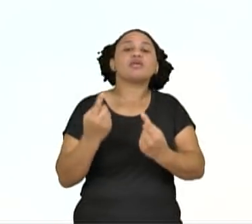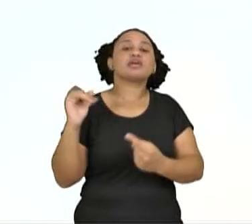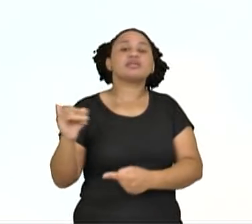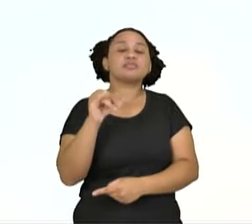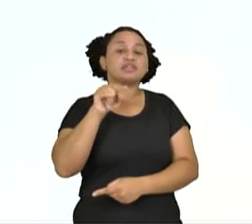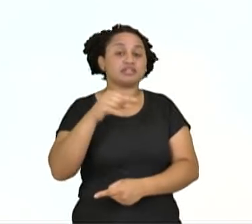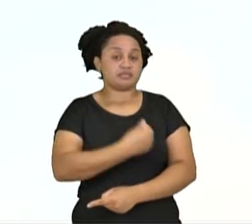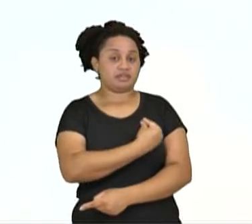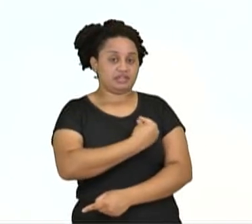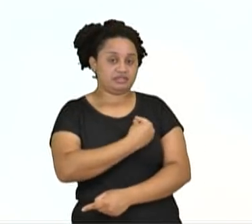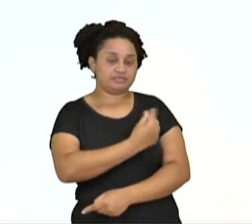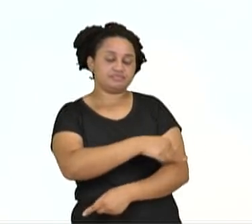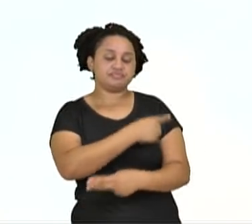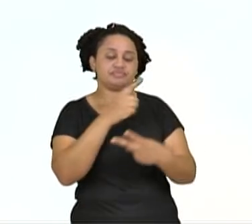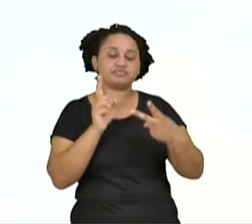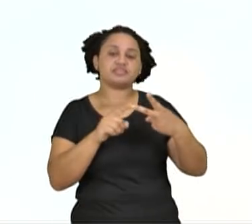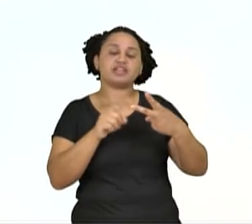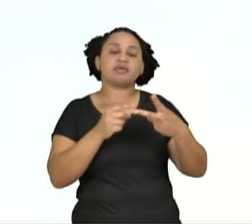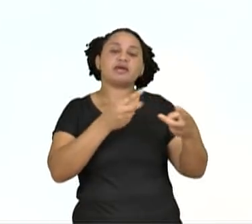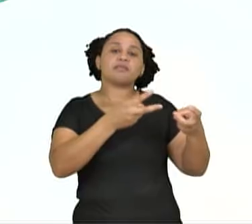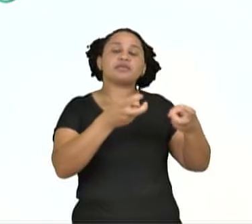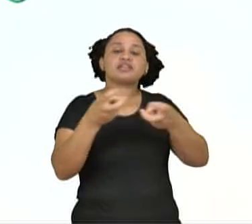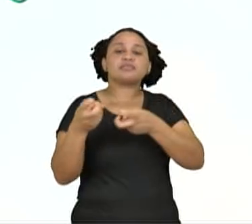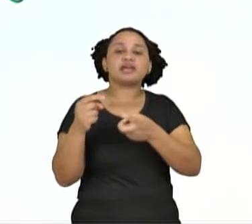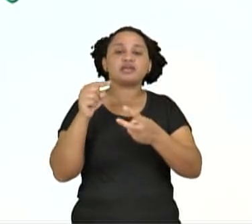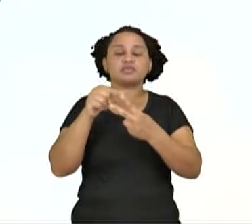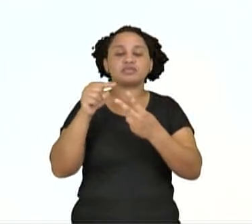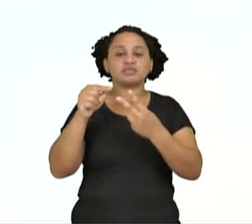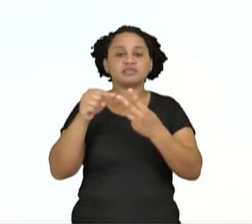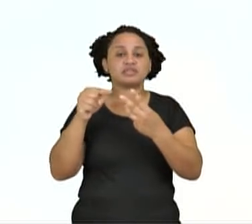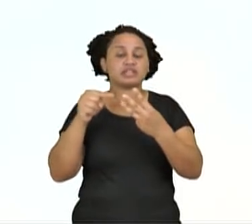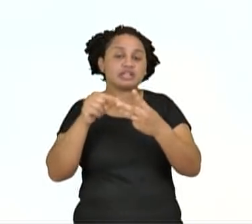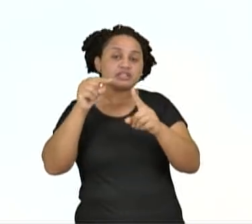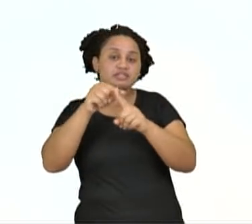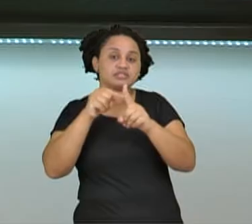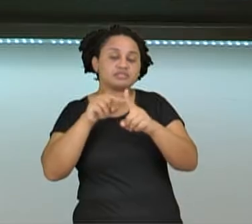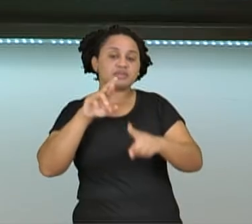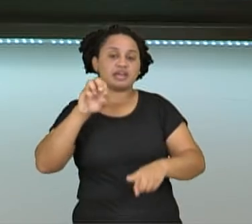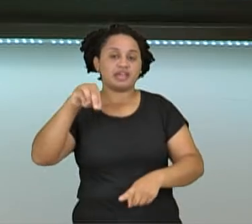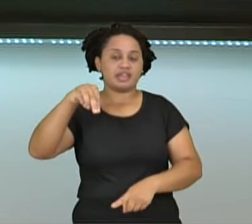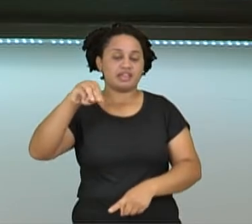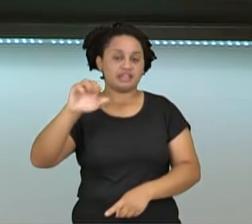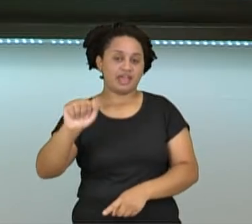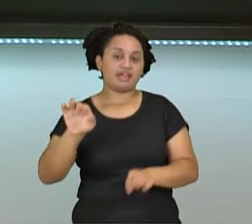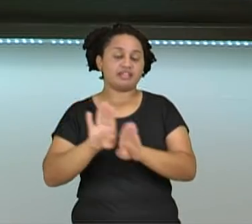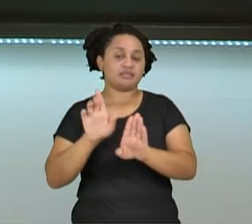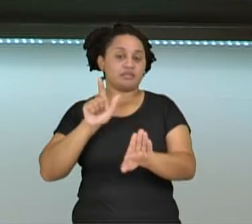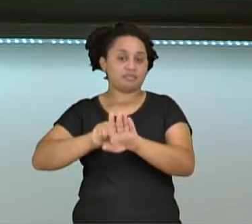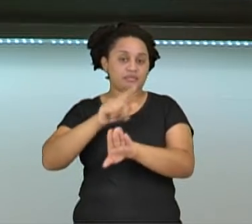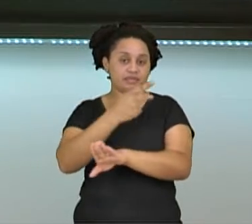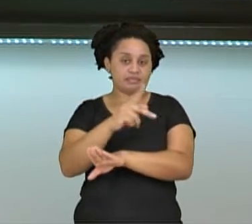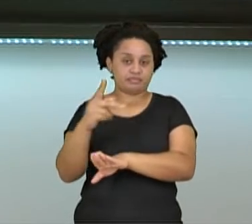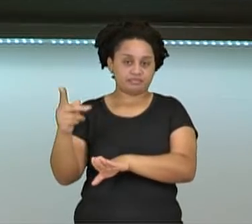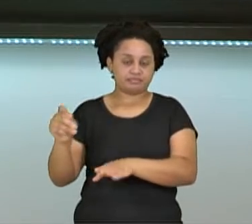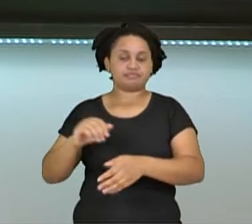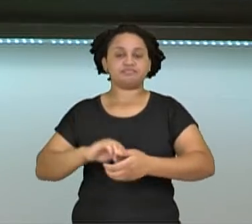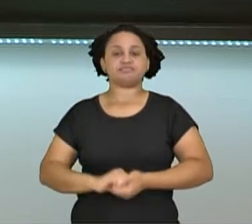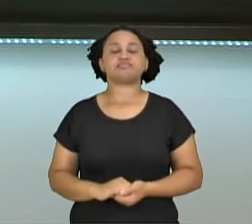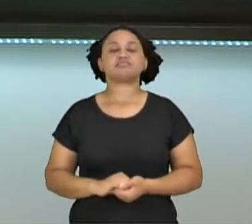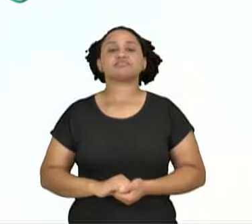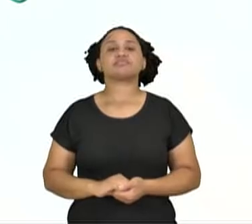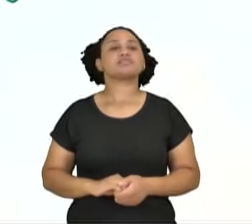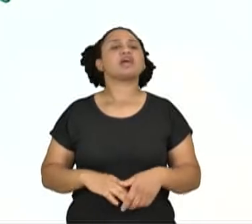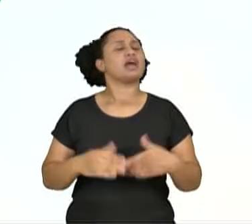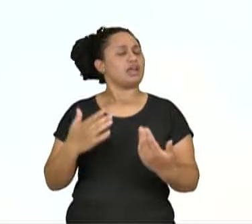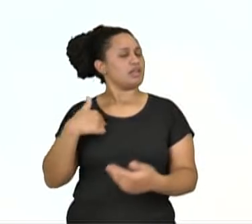identificar os 3 tipos de RNAs e as suas funções. Então, vamos começar com a perguntinha básica aqui, no nosso Eu Sei Que Você Sabe.